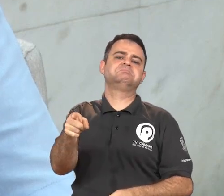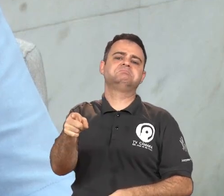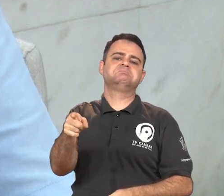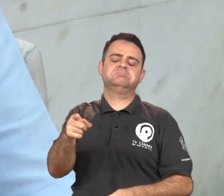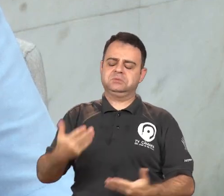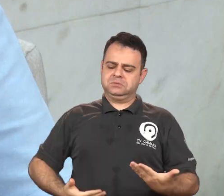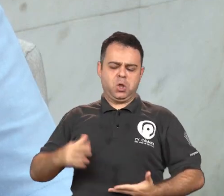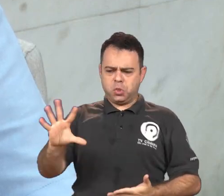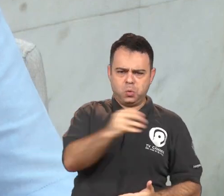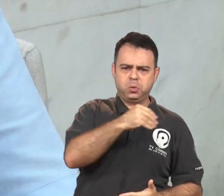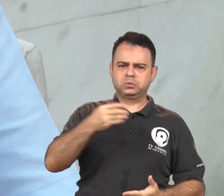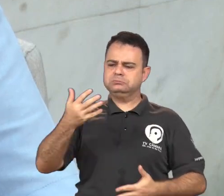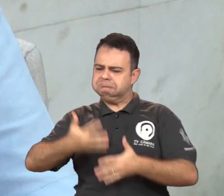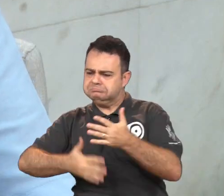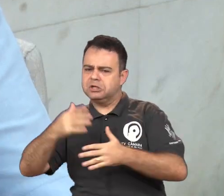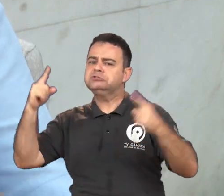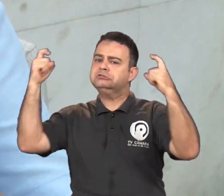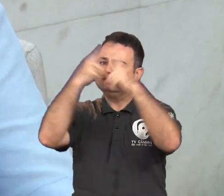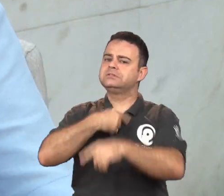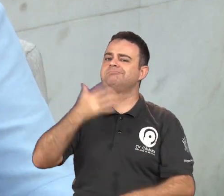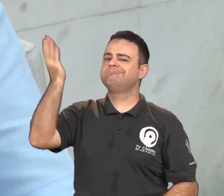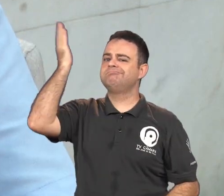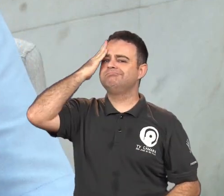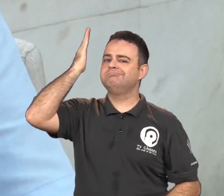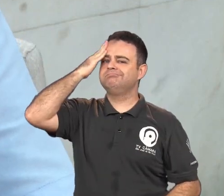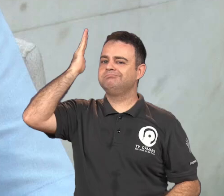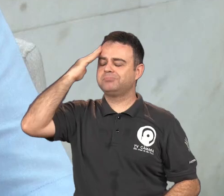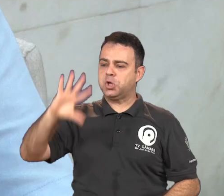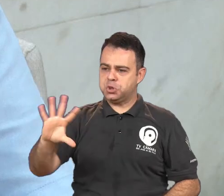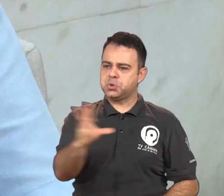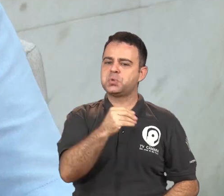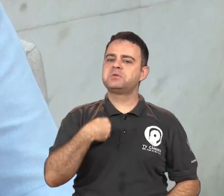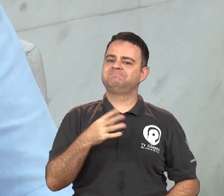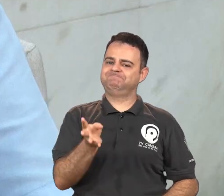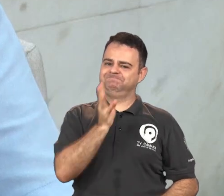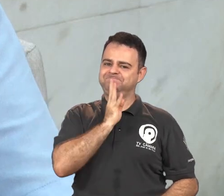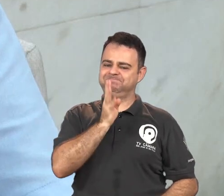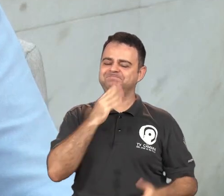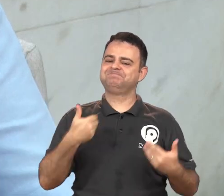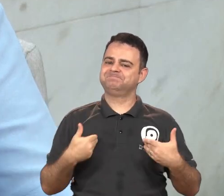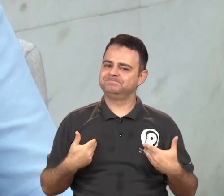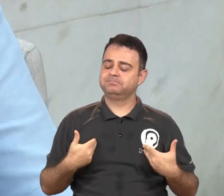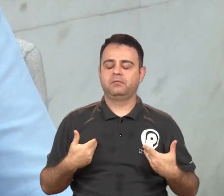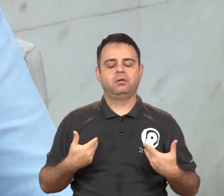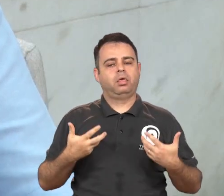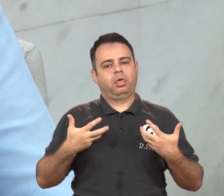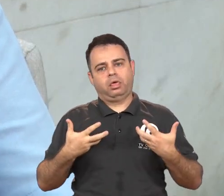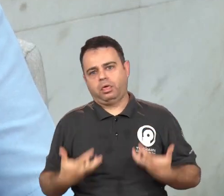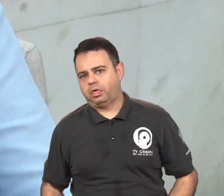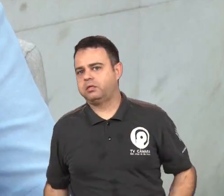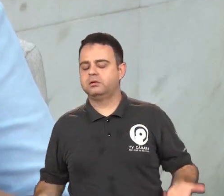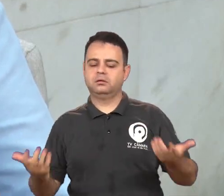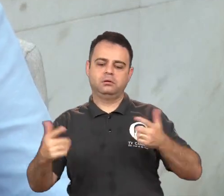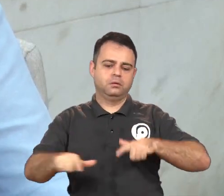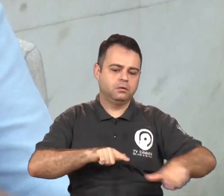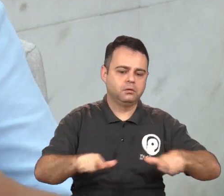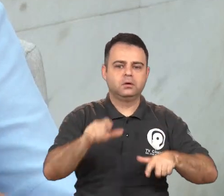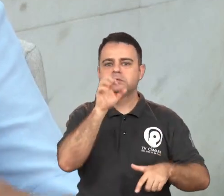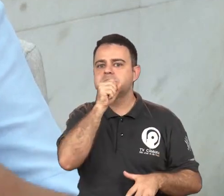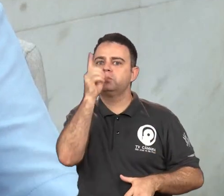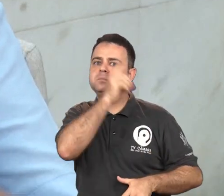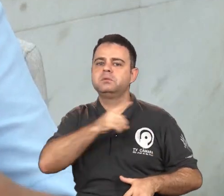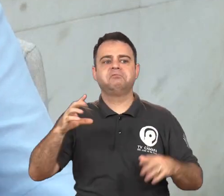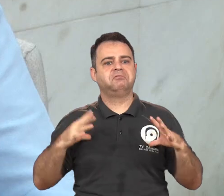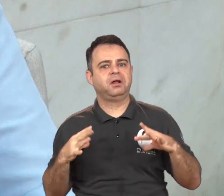dos trabalhadores, principalmente da área de supermercados. E que é desgastante, que trabalha sábado,